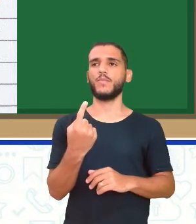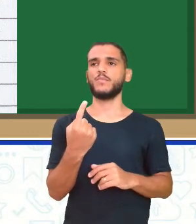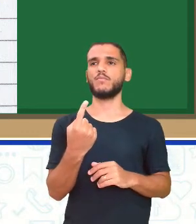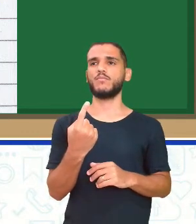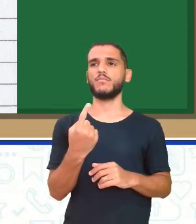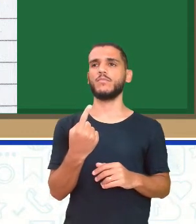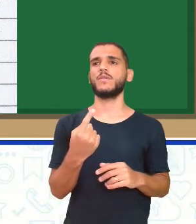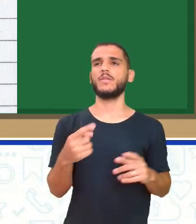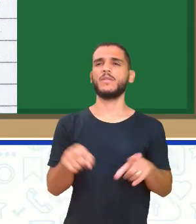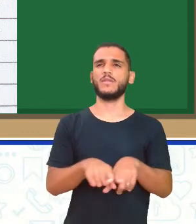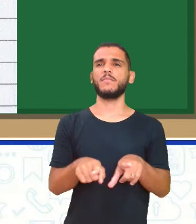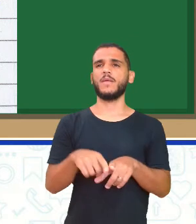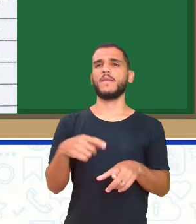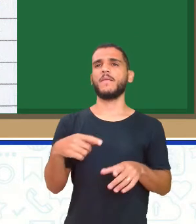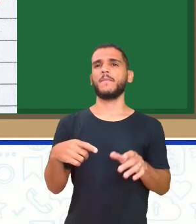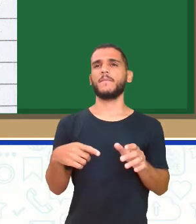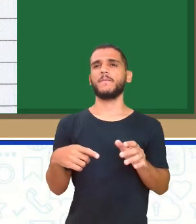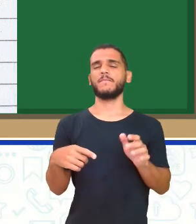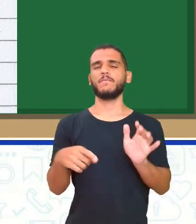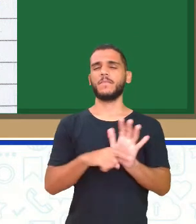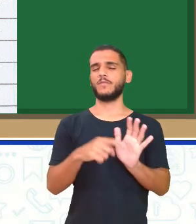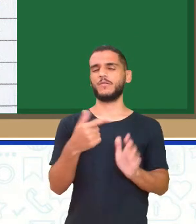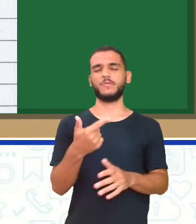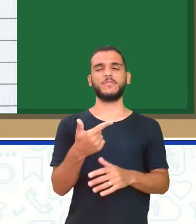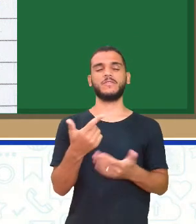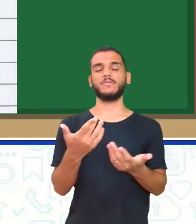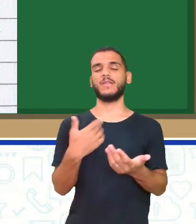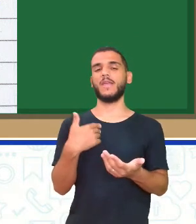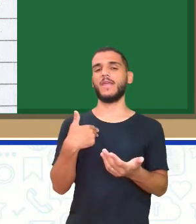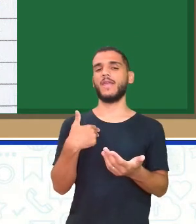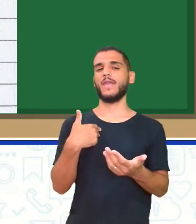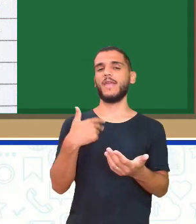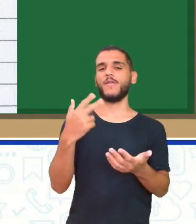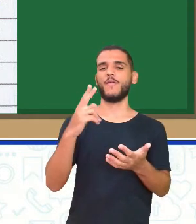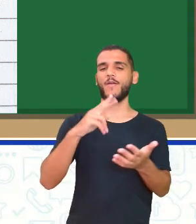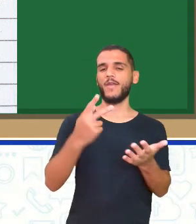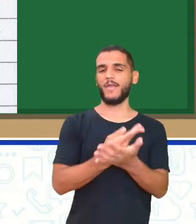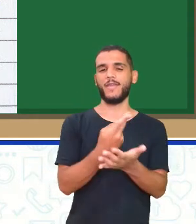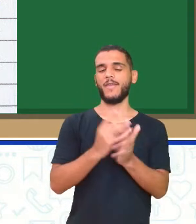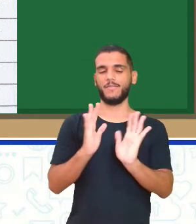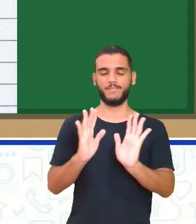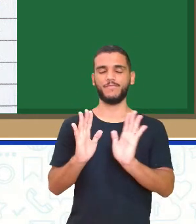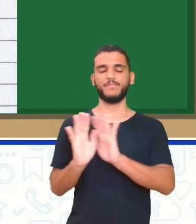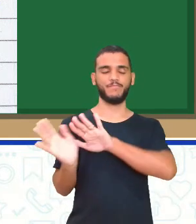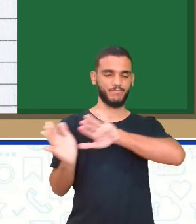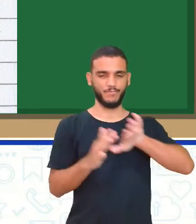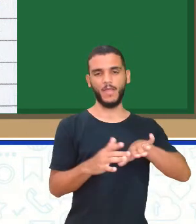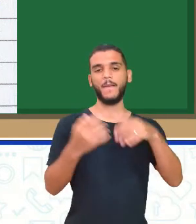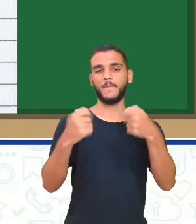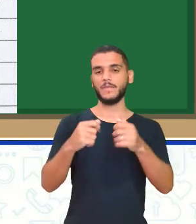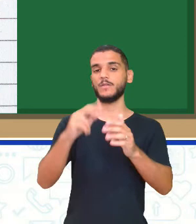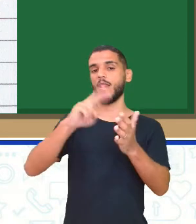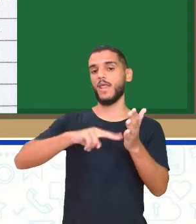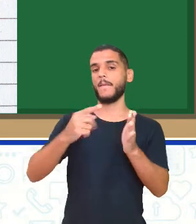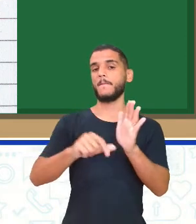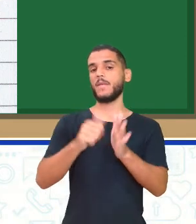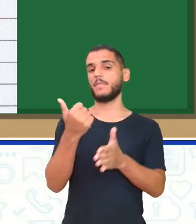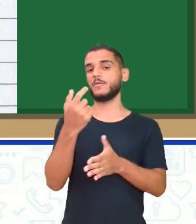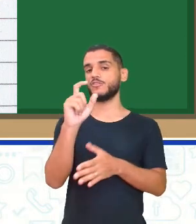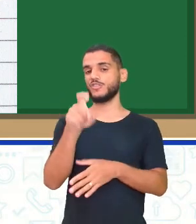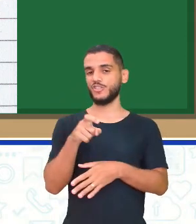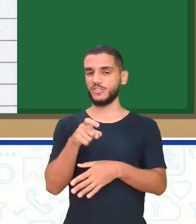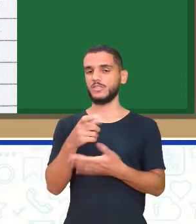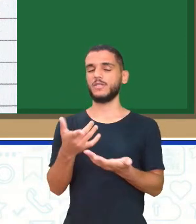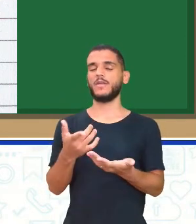opa, menos 2, por quê? Eita, professora, a senhora leu primeiro o Y. Não, eu tenho que ler primeiro o X. Quem é meu